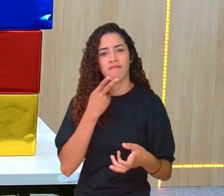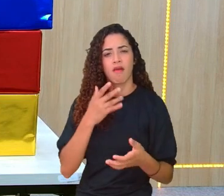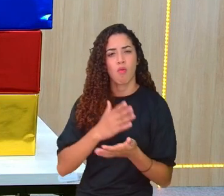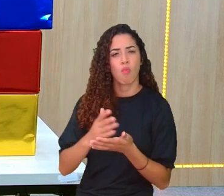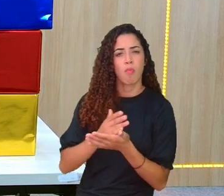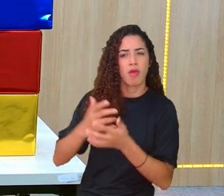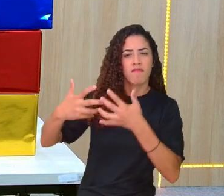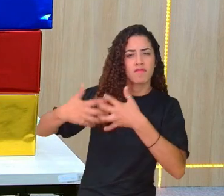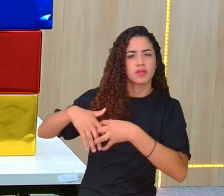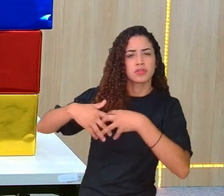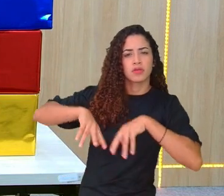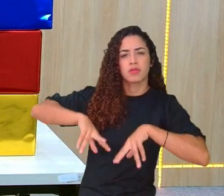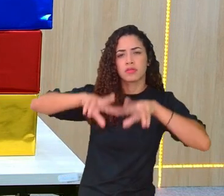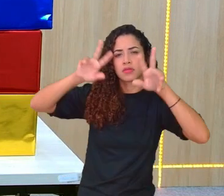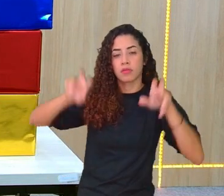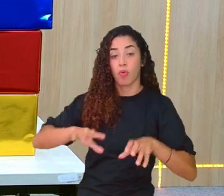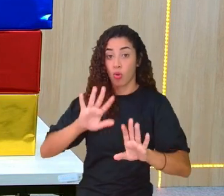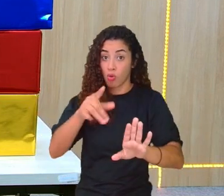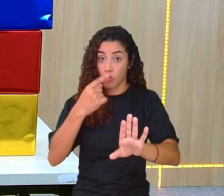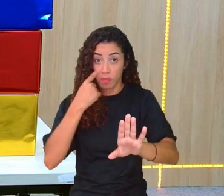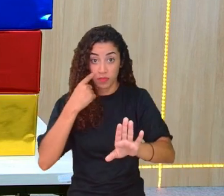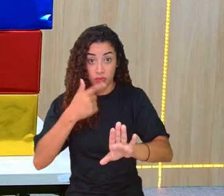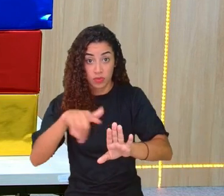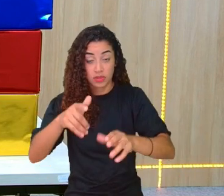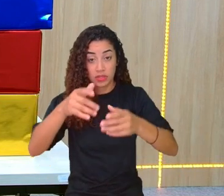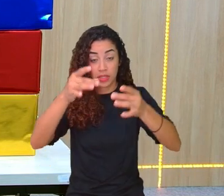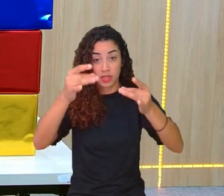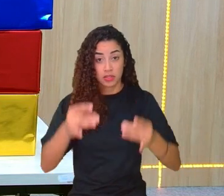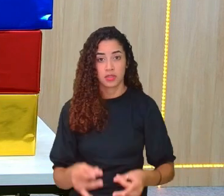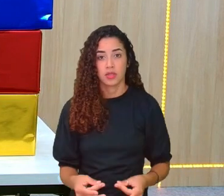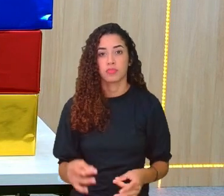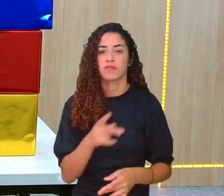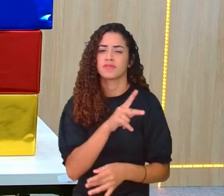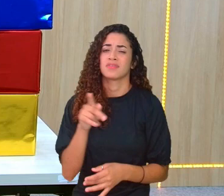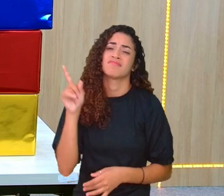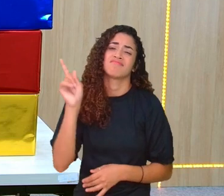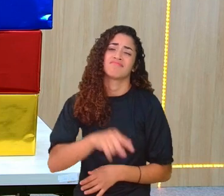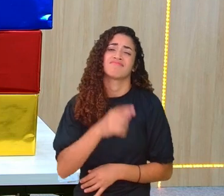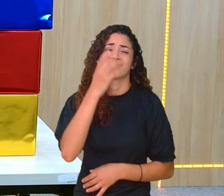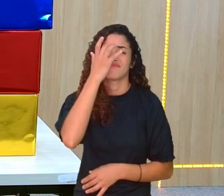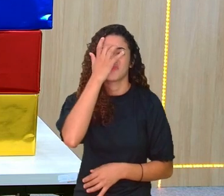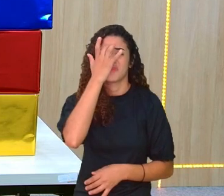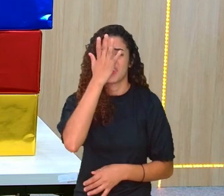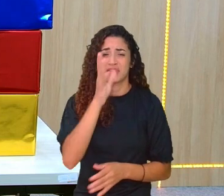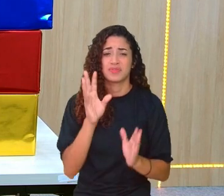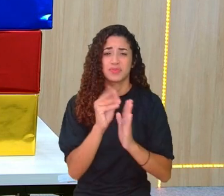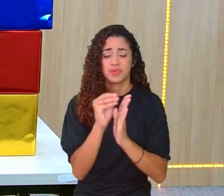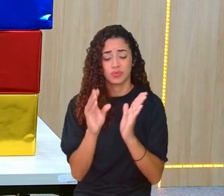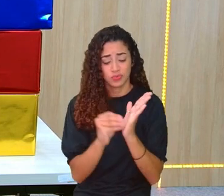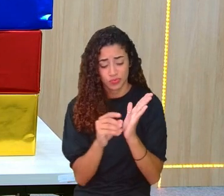questão? Ah, detalhe. Professora, esse assunto é fácil. Que bom.